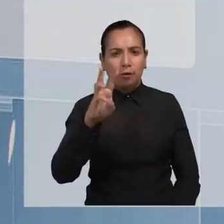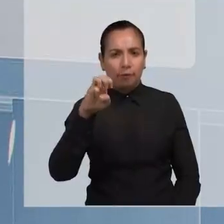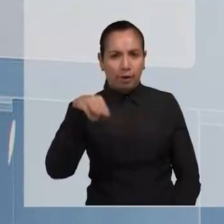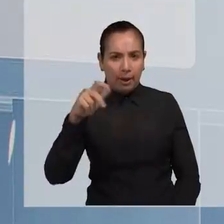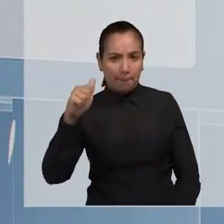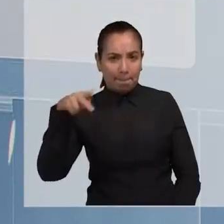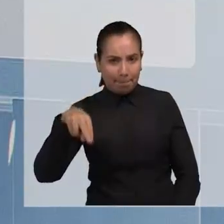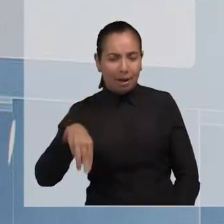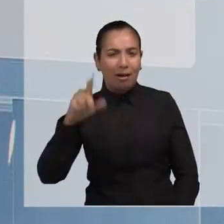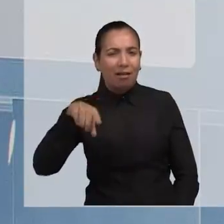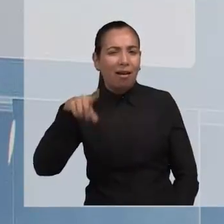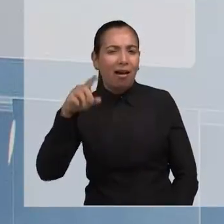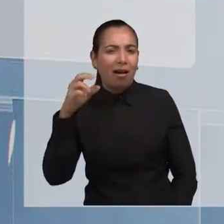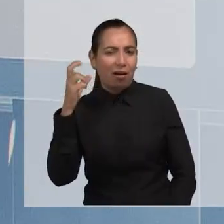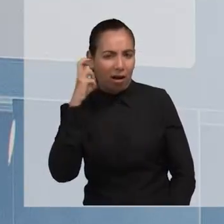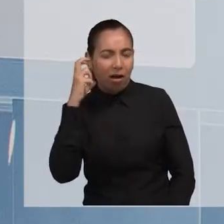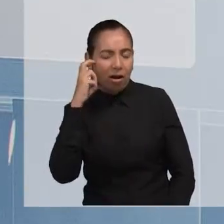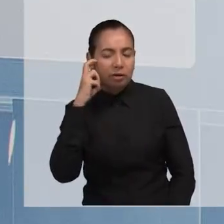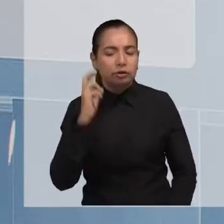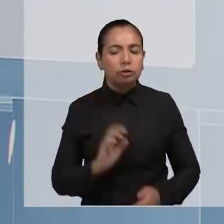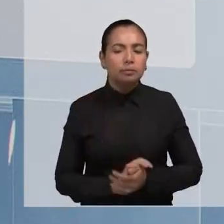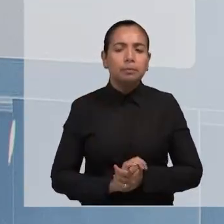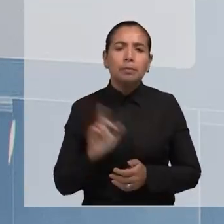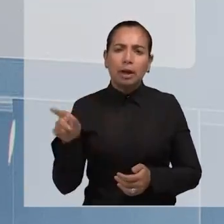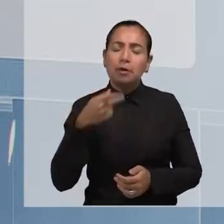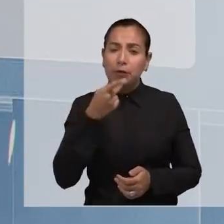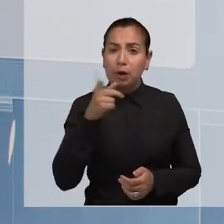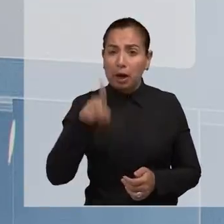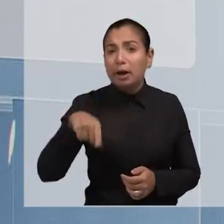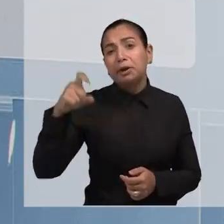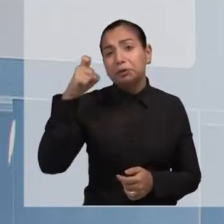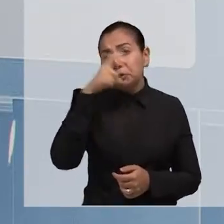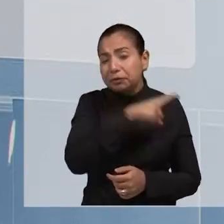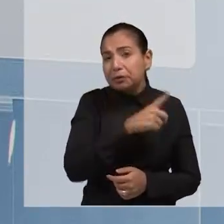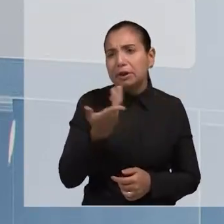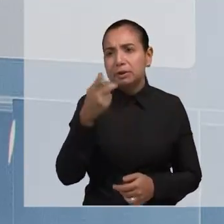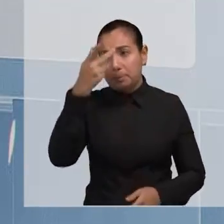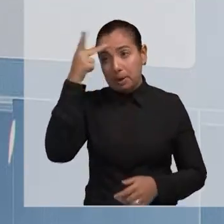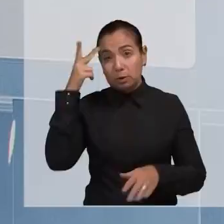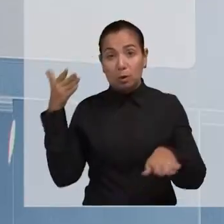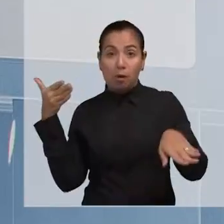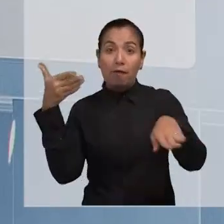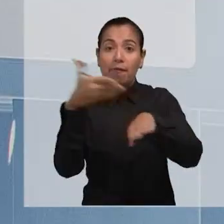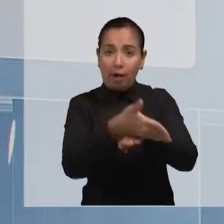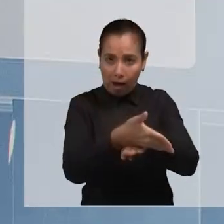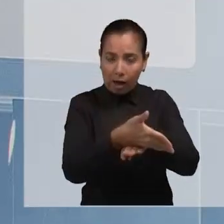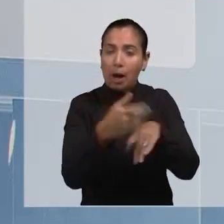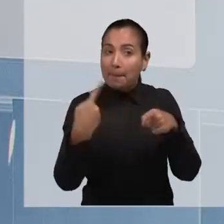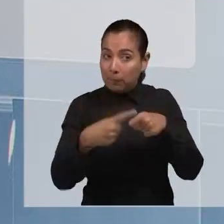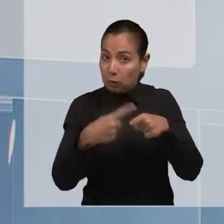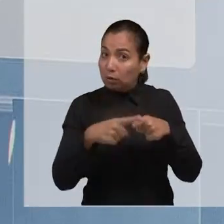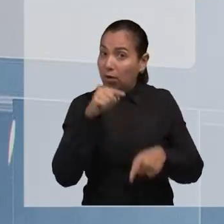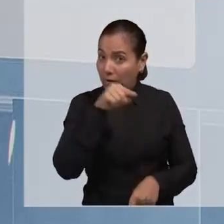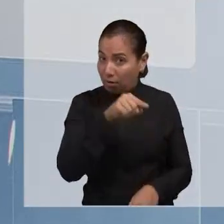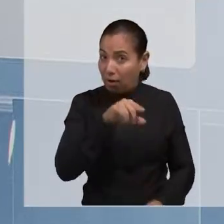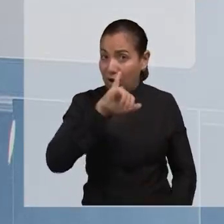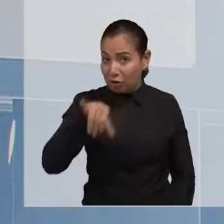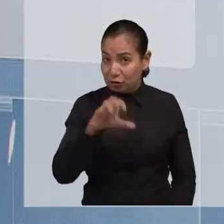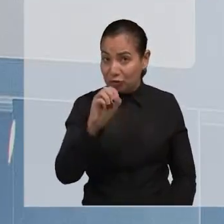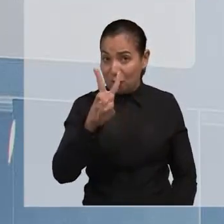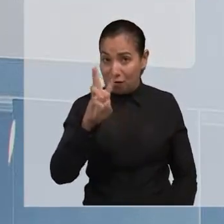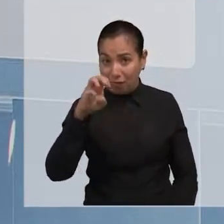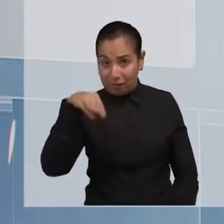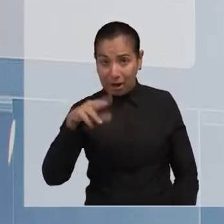que é um local difícil de um candidato ir. Por quê? Porque lá não existe... Não é um Roda Viva.